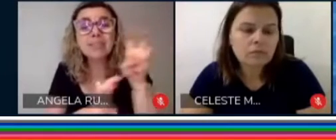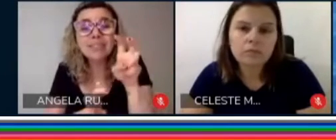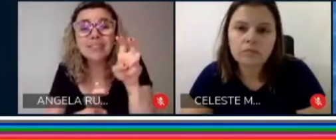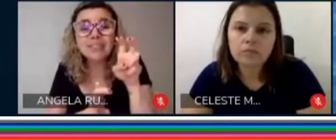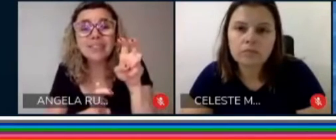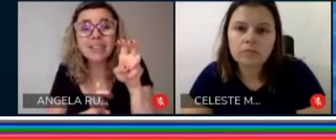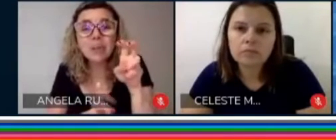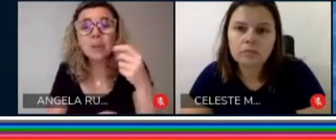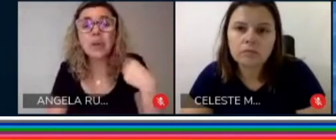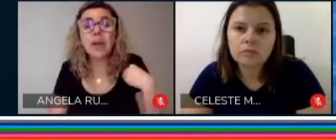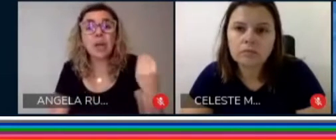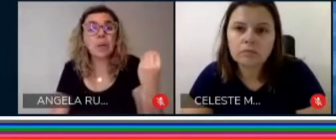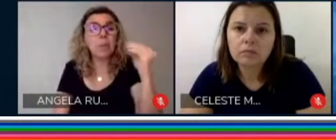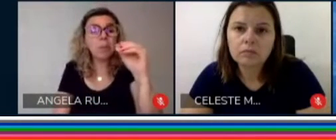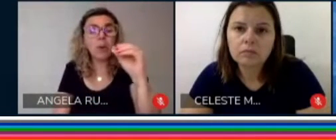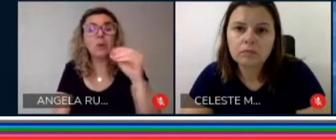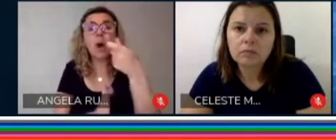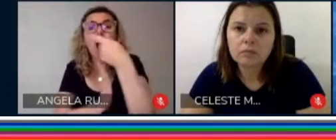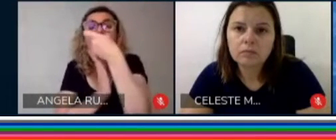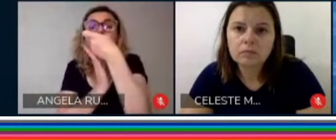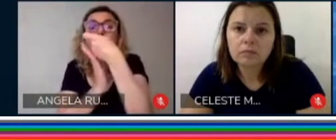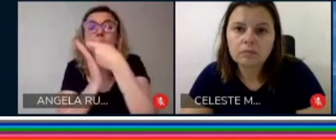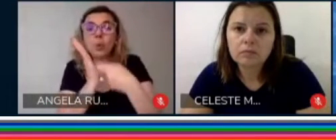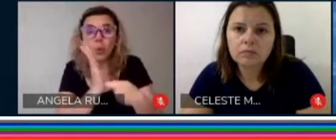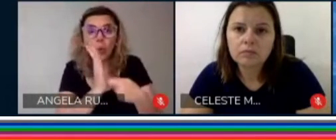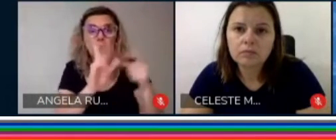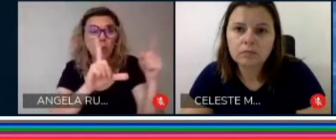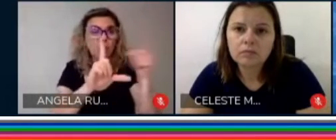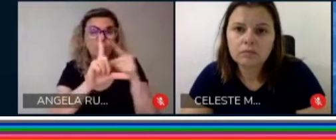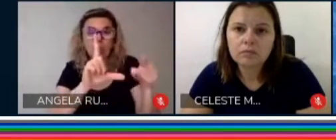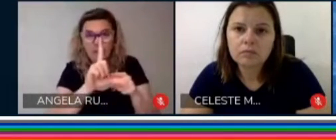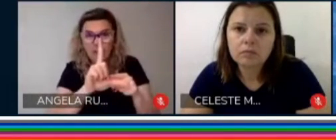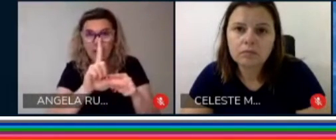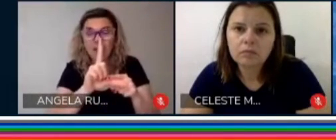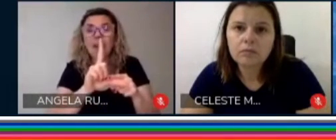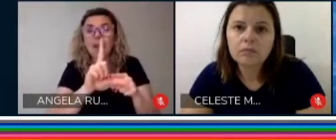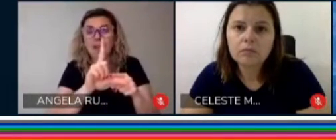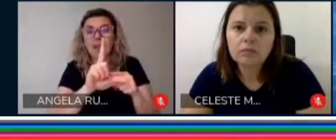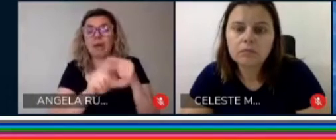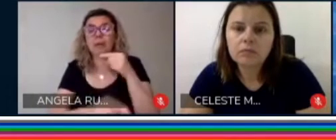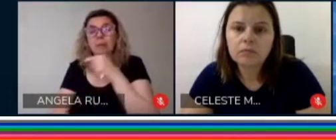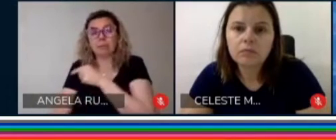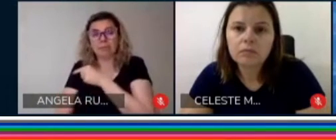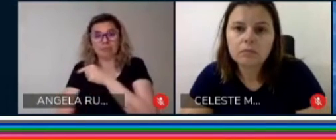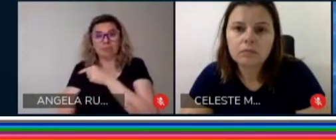o autor, né, que está identificado no Zotero, eu coloco dentro do meu